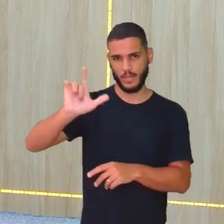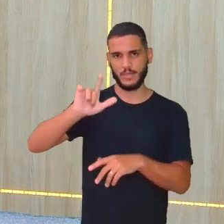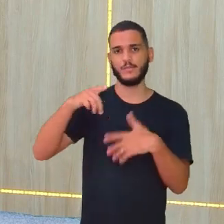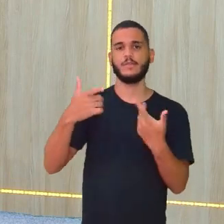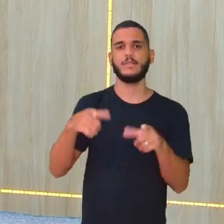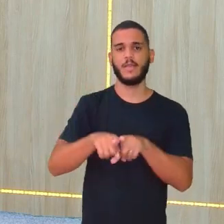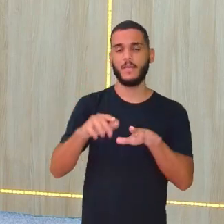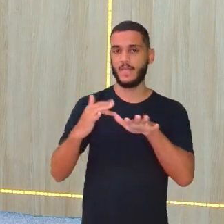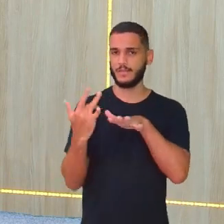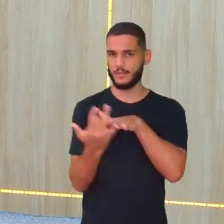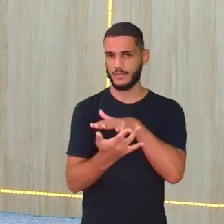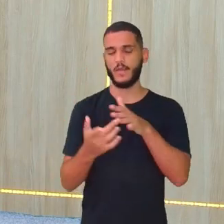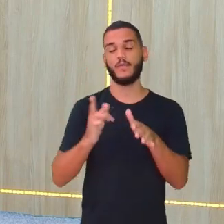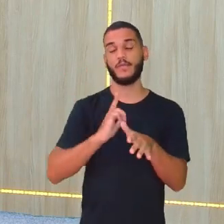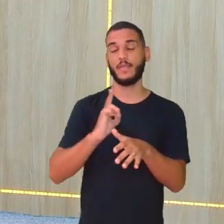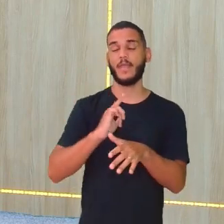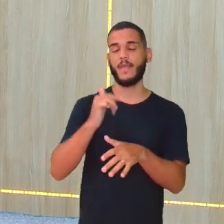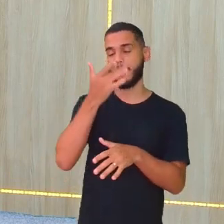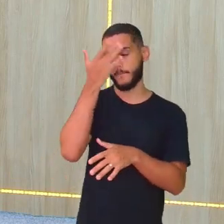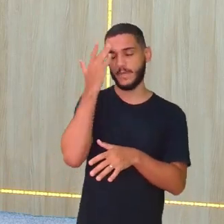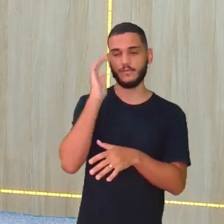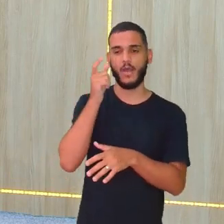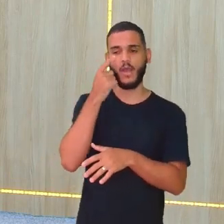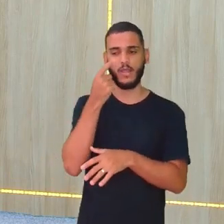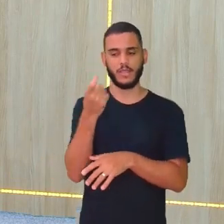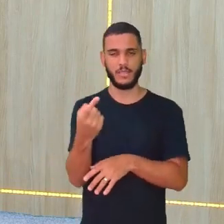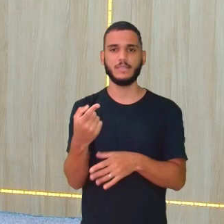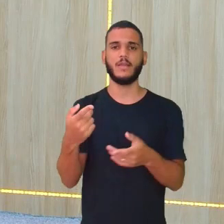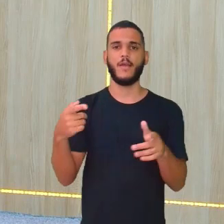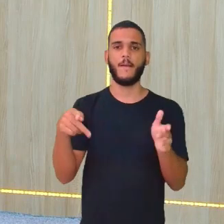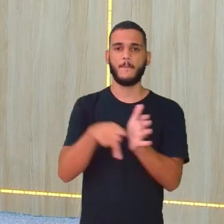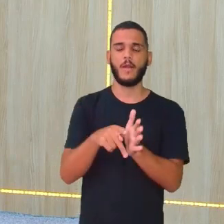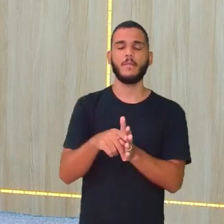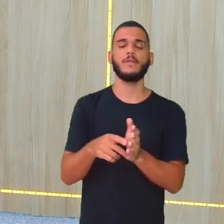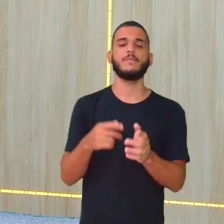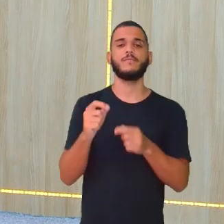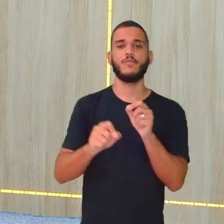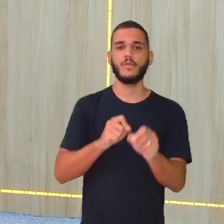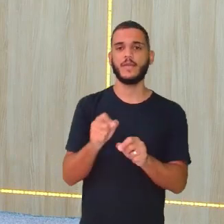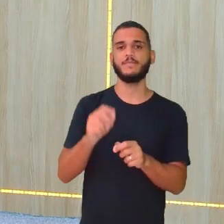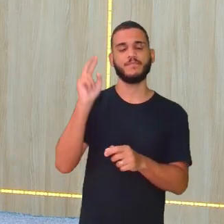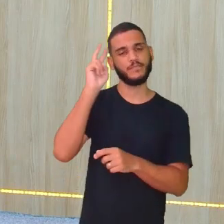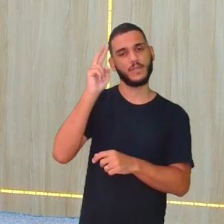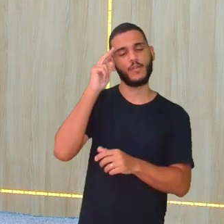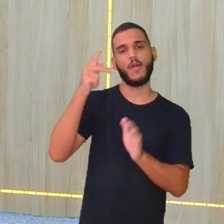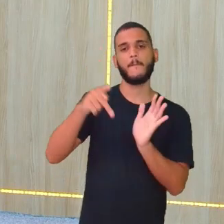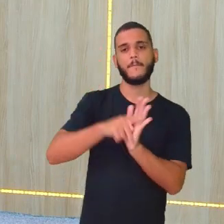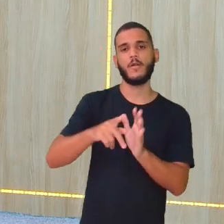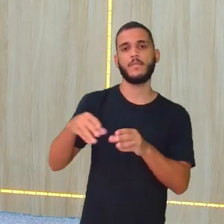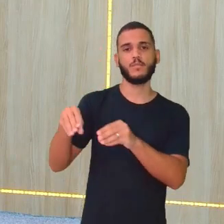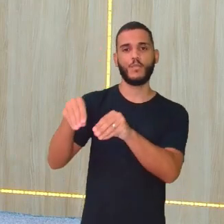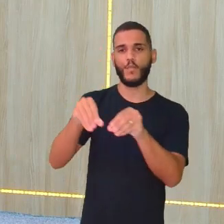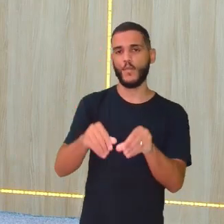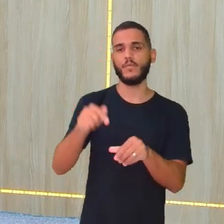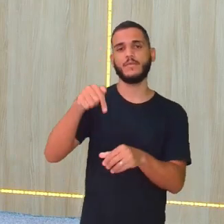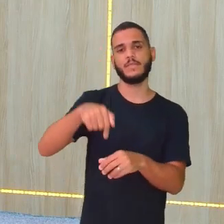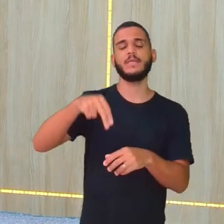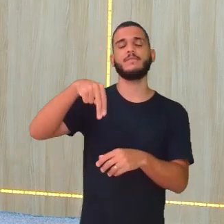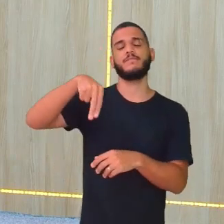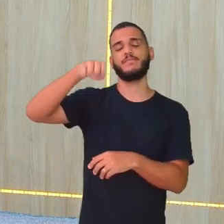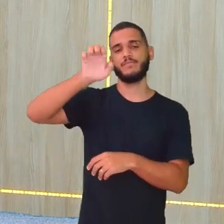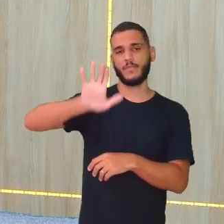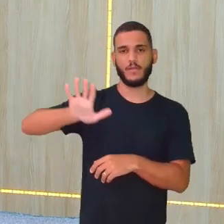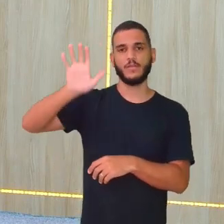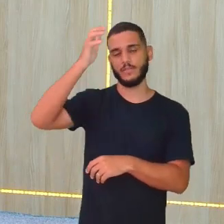histórias, já reti esse público interessado especificamente em histórias sobre os sertões nordestinos. E, enfim, vou arrastando e